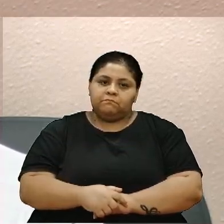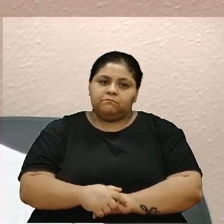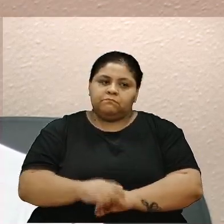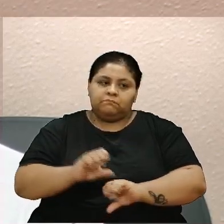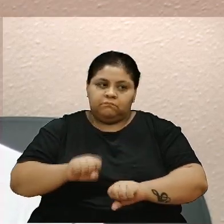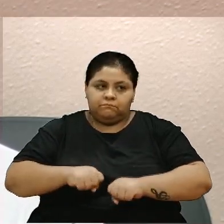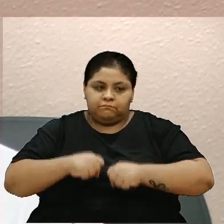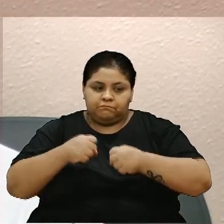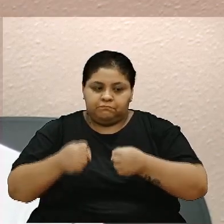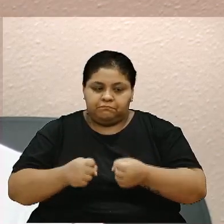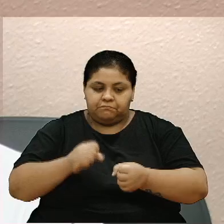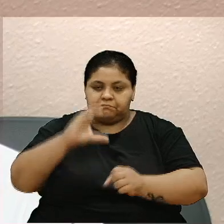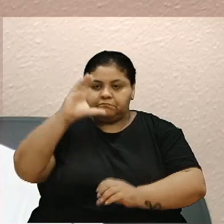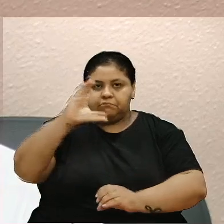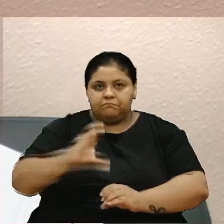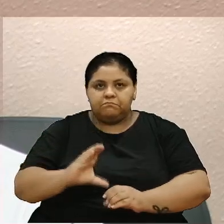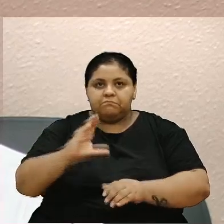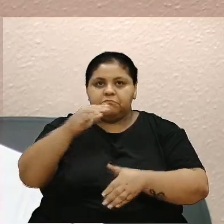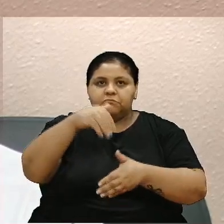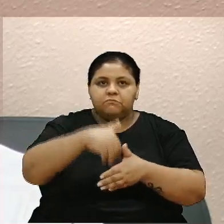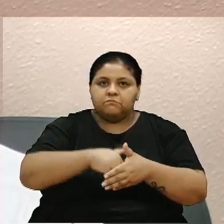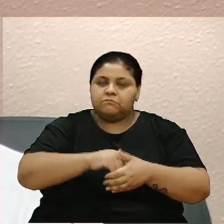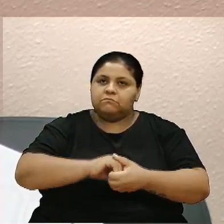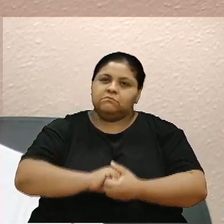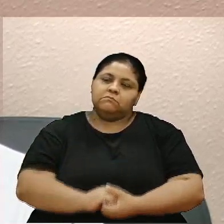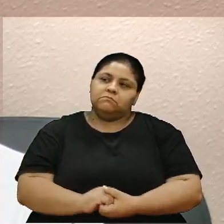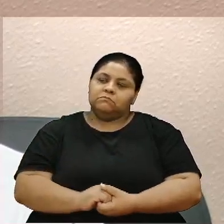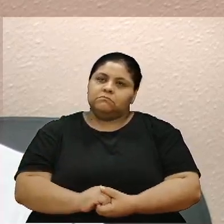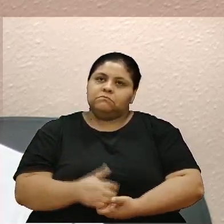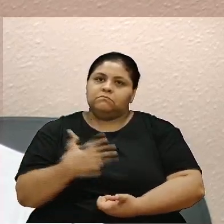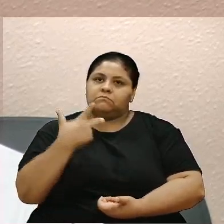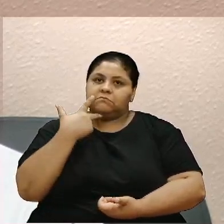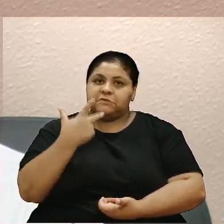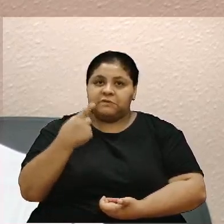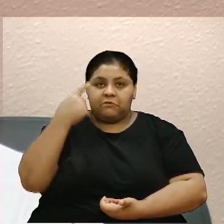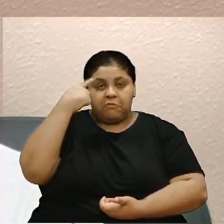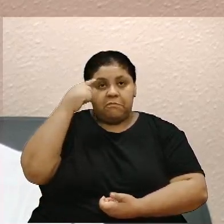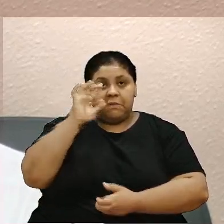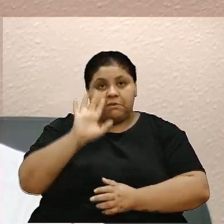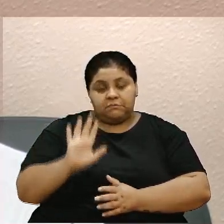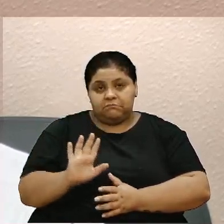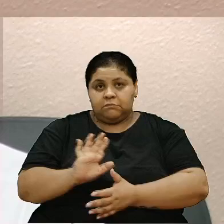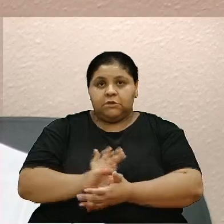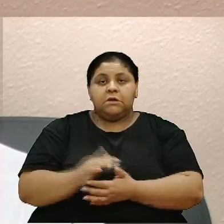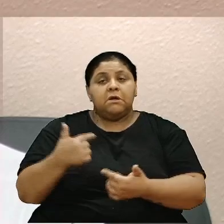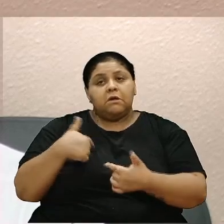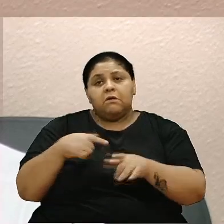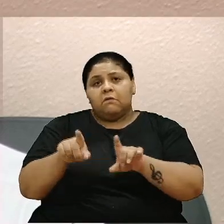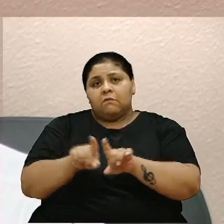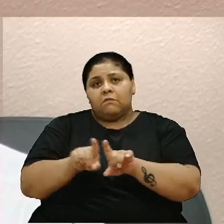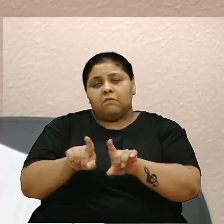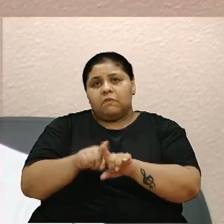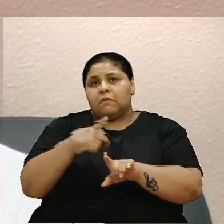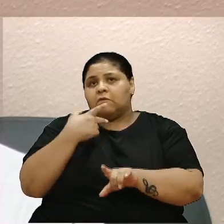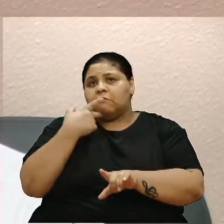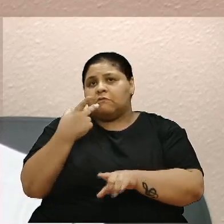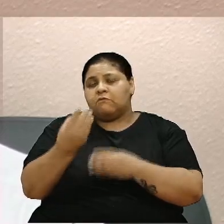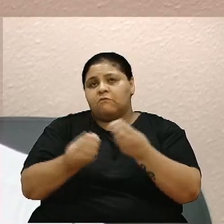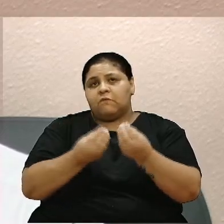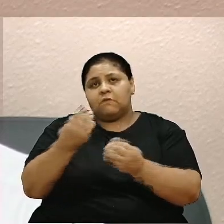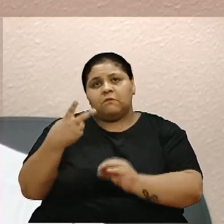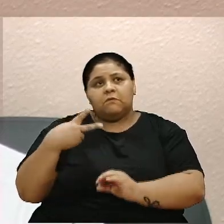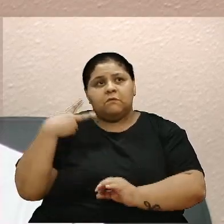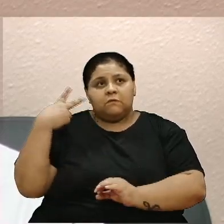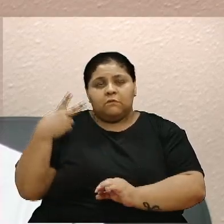defende seu eleitorado, seus votos, fala o que pensa. Eu também falo como vereador